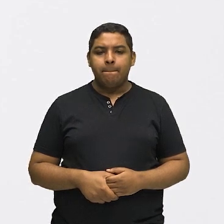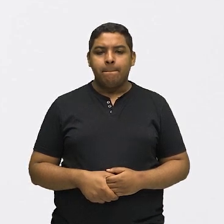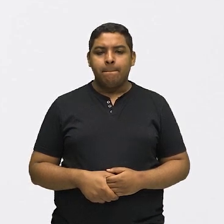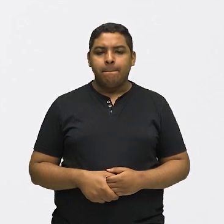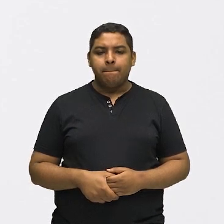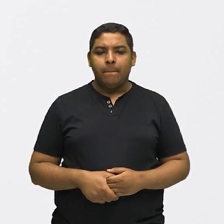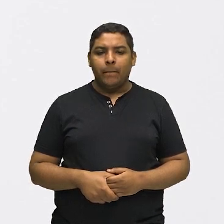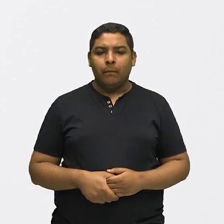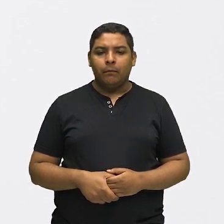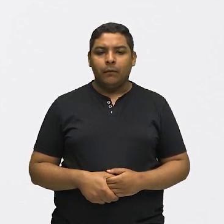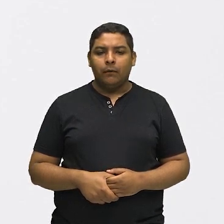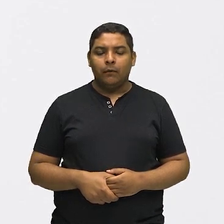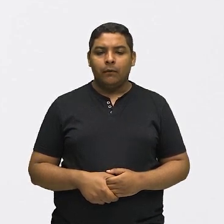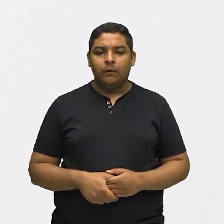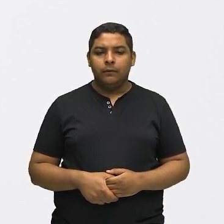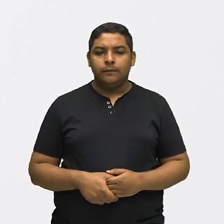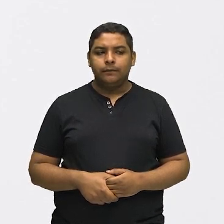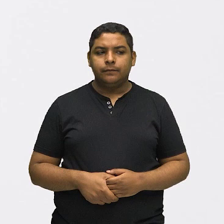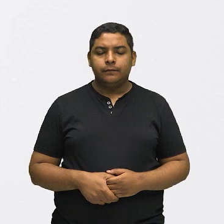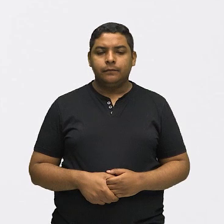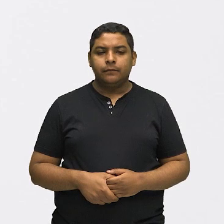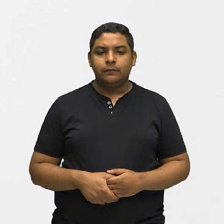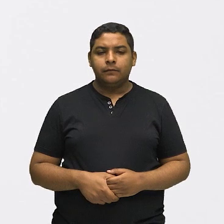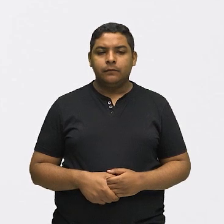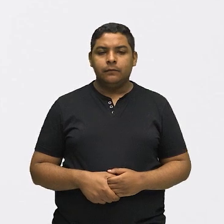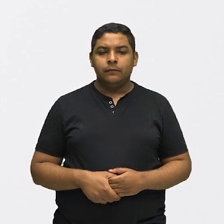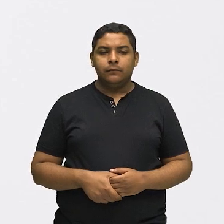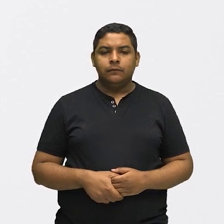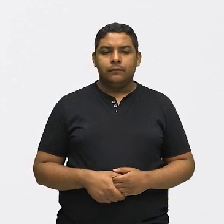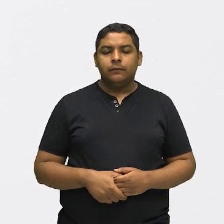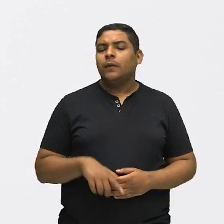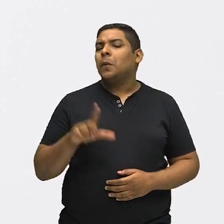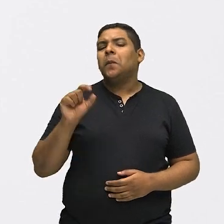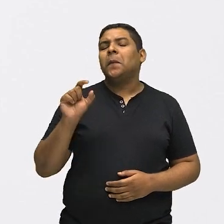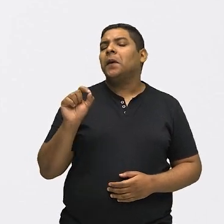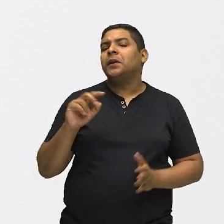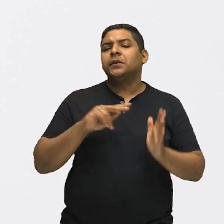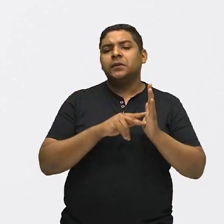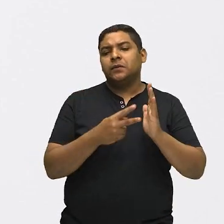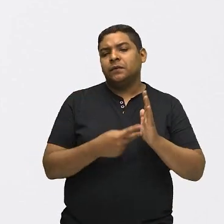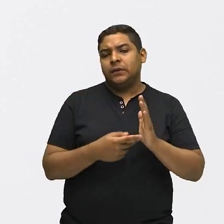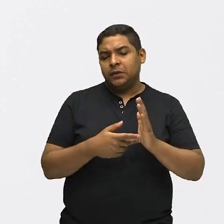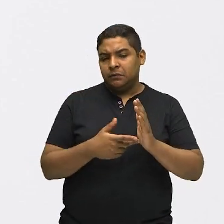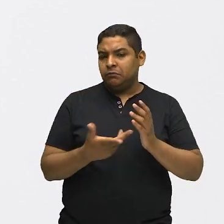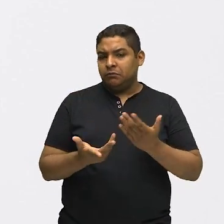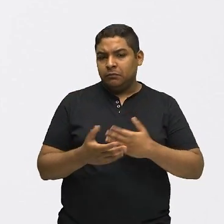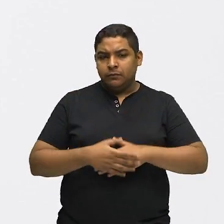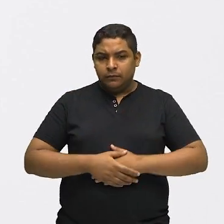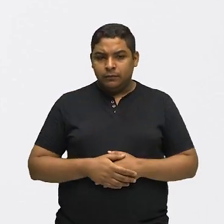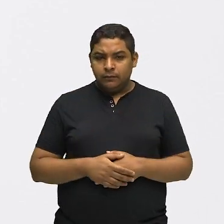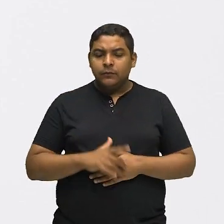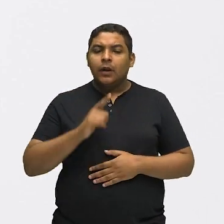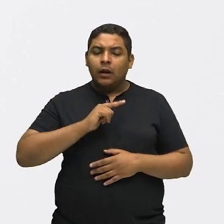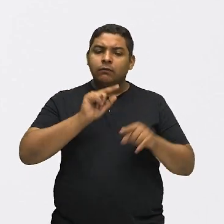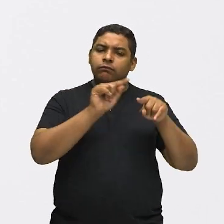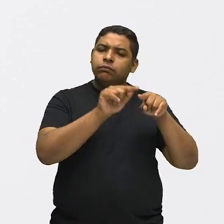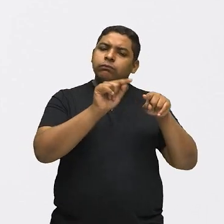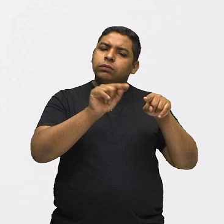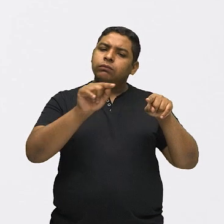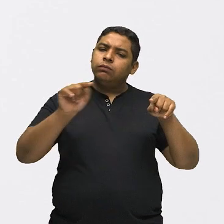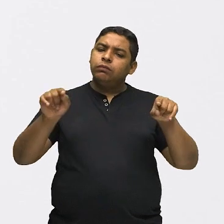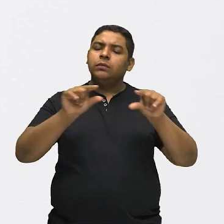então uma linha, né? O que vem ser a linha? Quando eu junto vários pontinhos, um ao lado